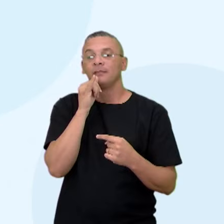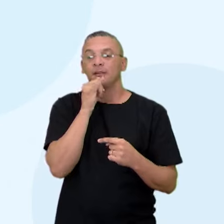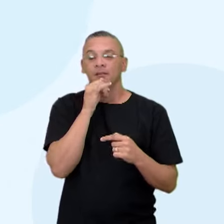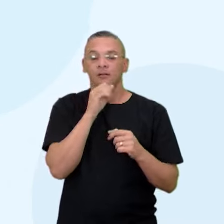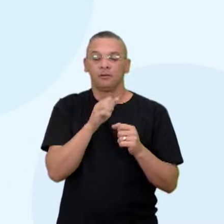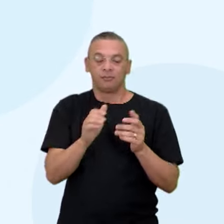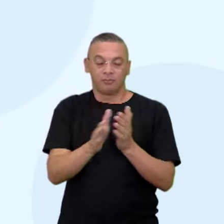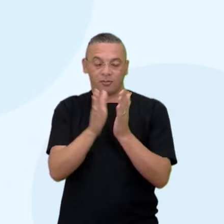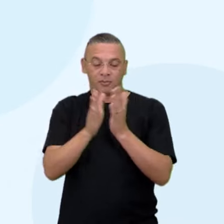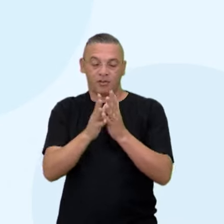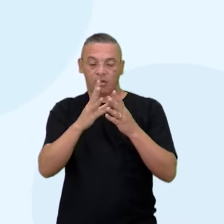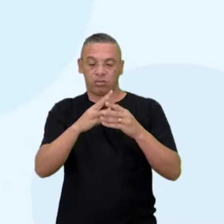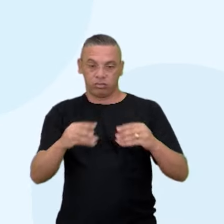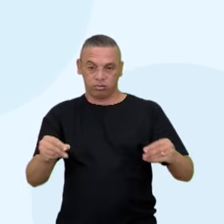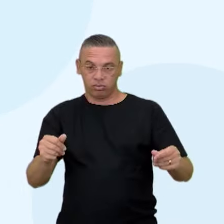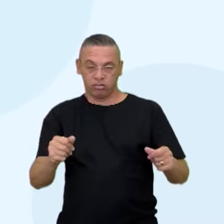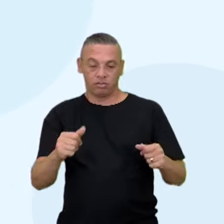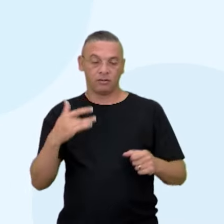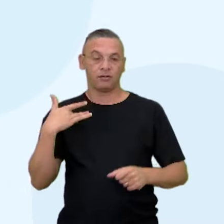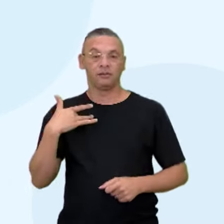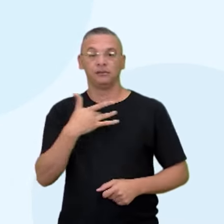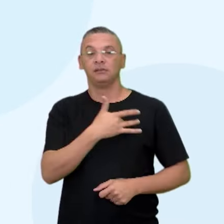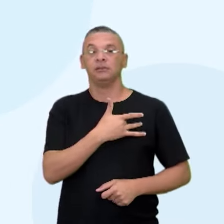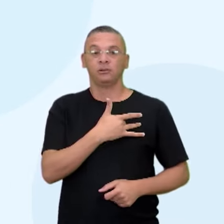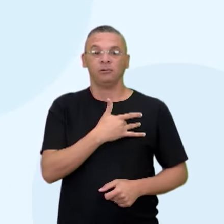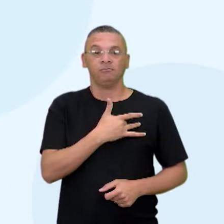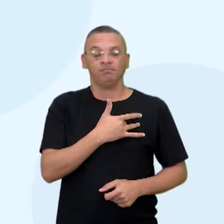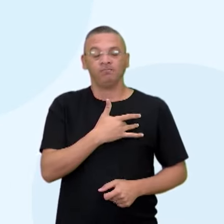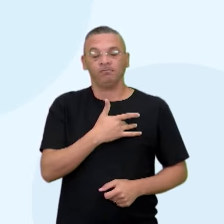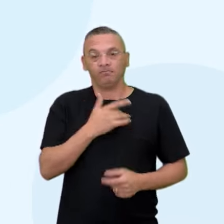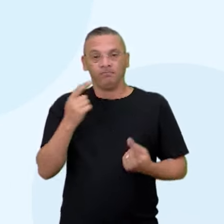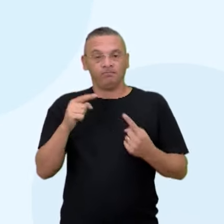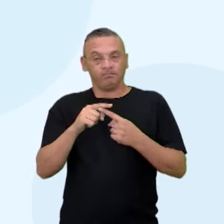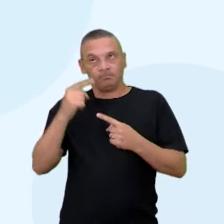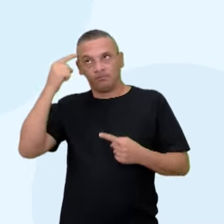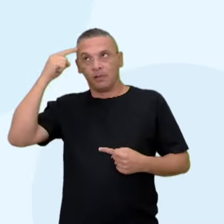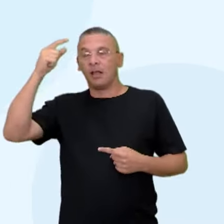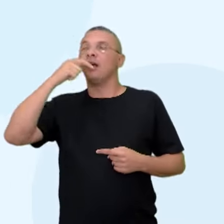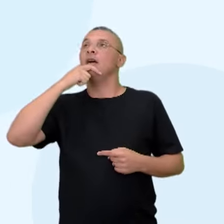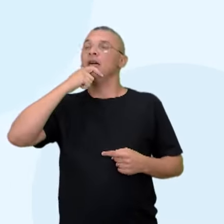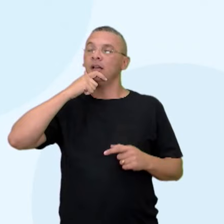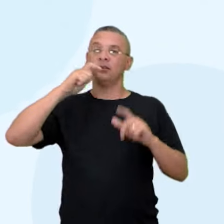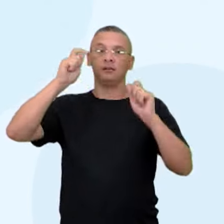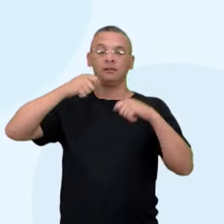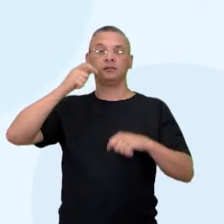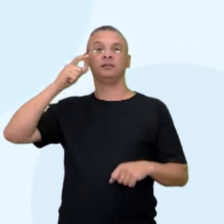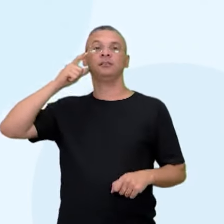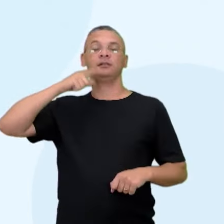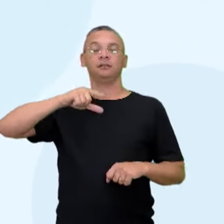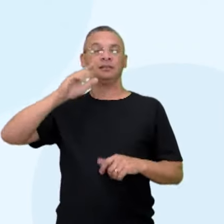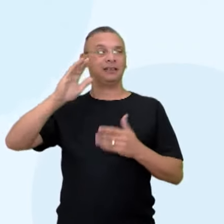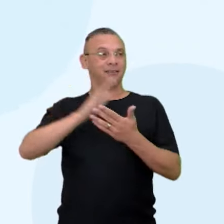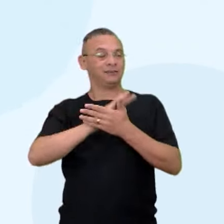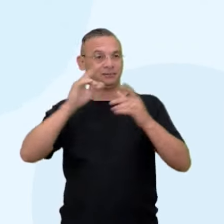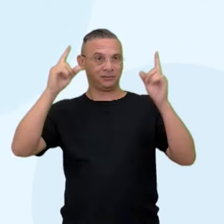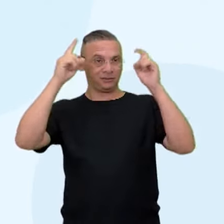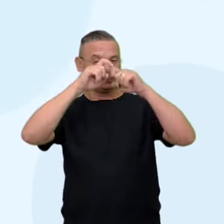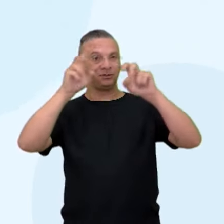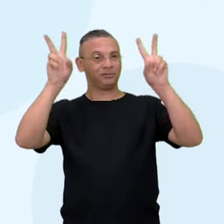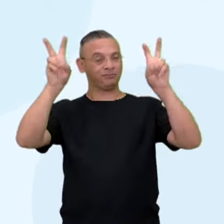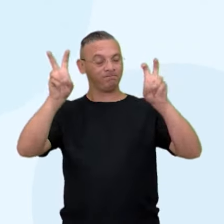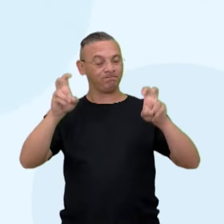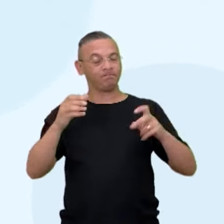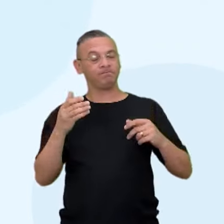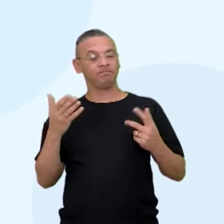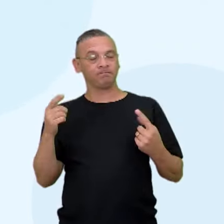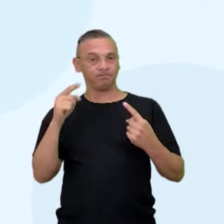erradicação da pobreza, saúde. Então, para os estudantes terem aí alguma ideia, caso seja difícil pensar num tema que eles vão